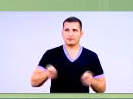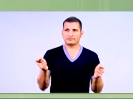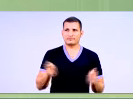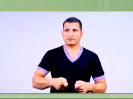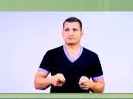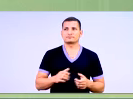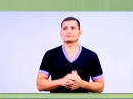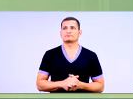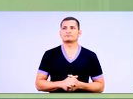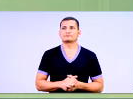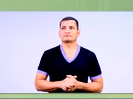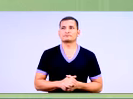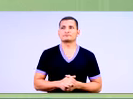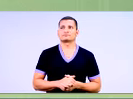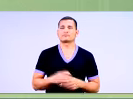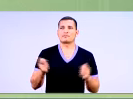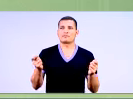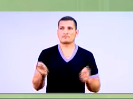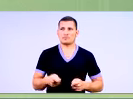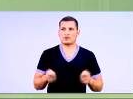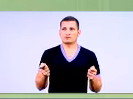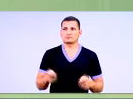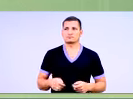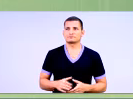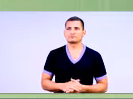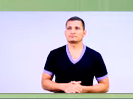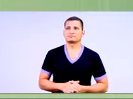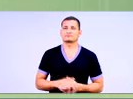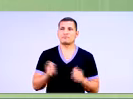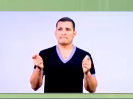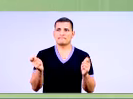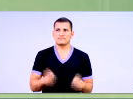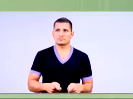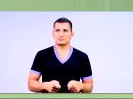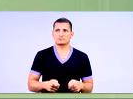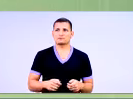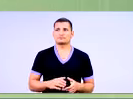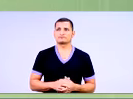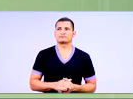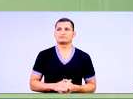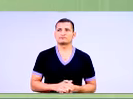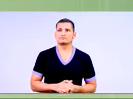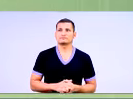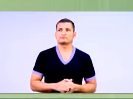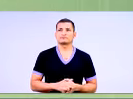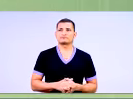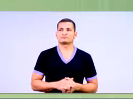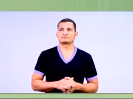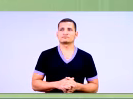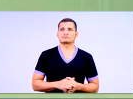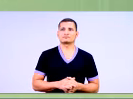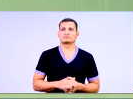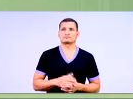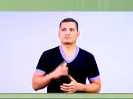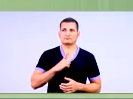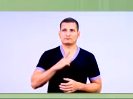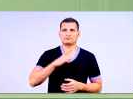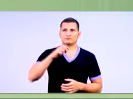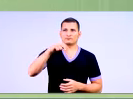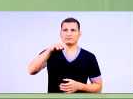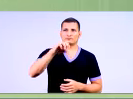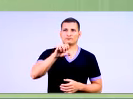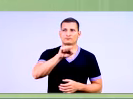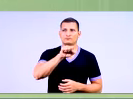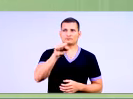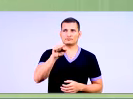capaz de. Então, possible, possível. Nós temos aqui o ness, outro sufixo,